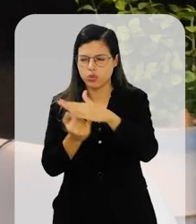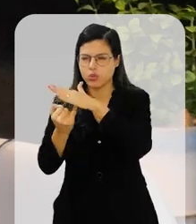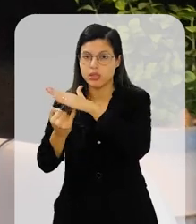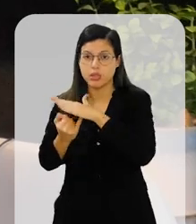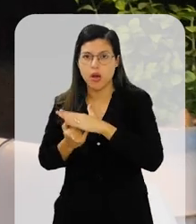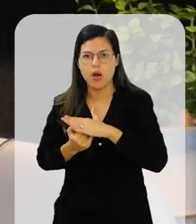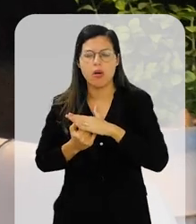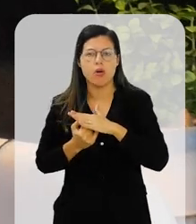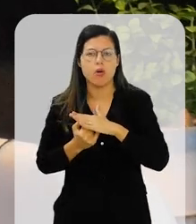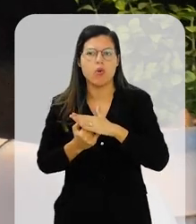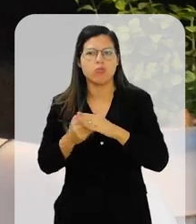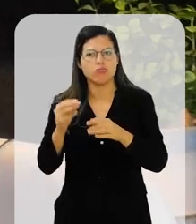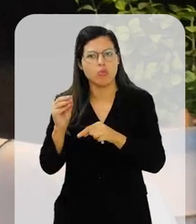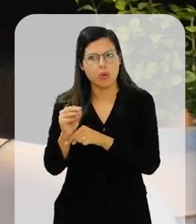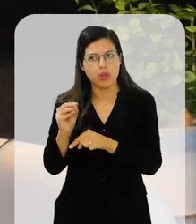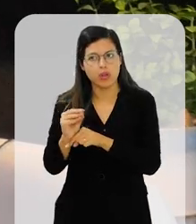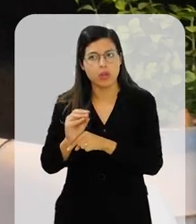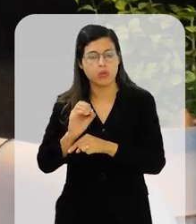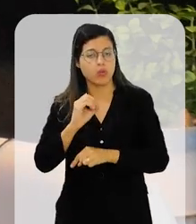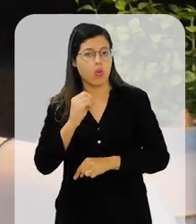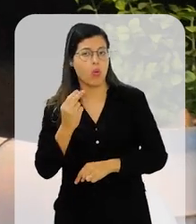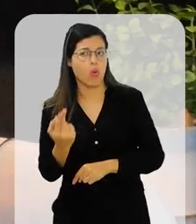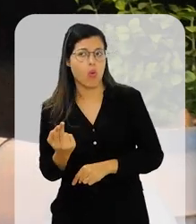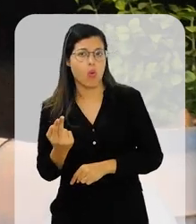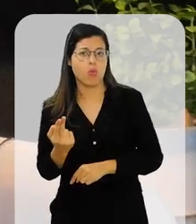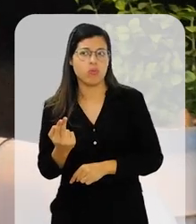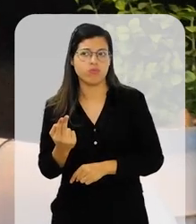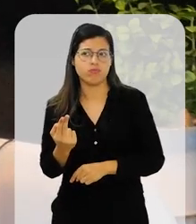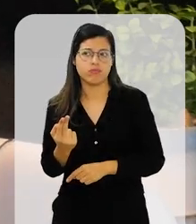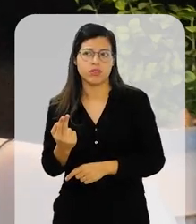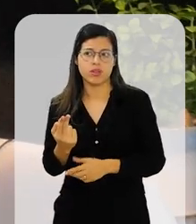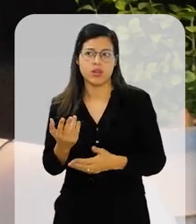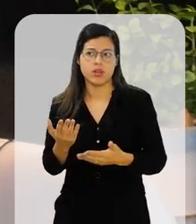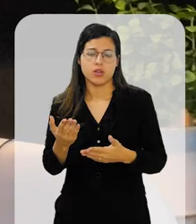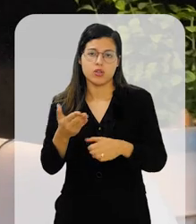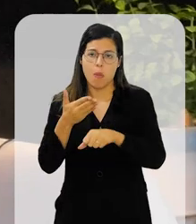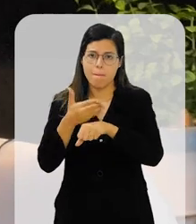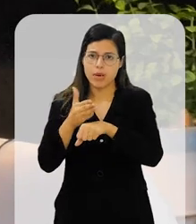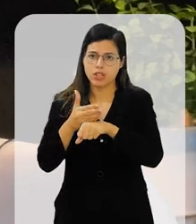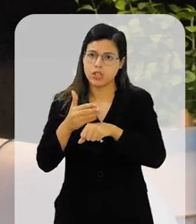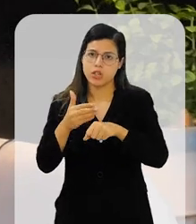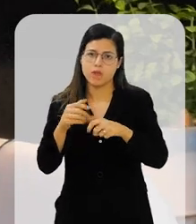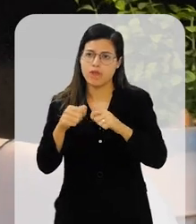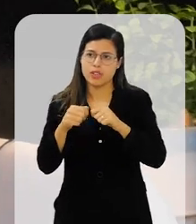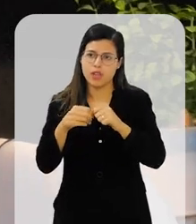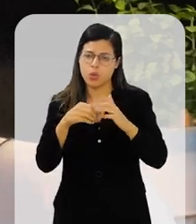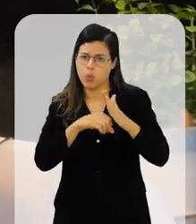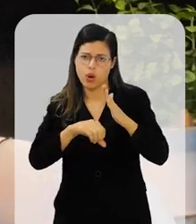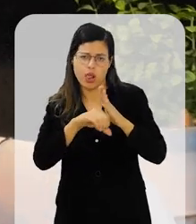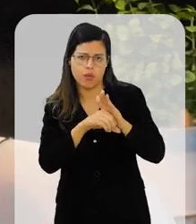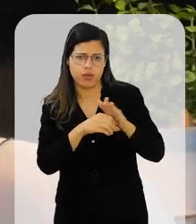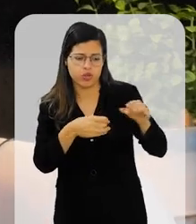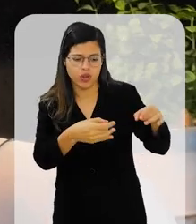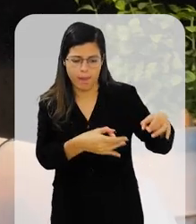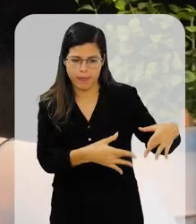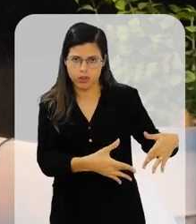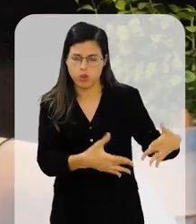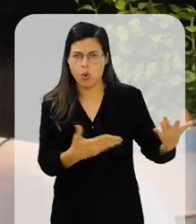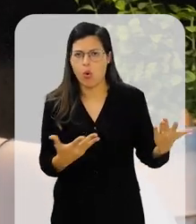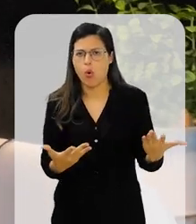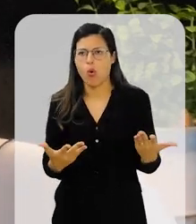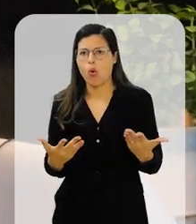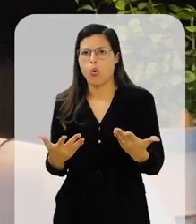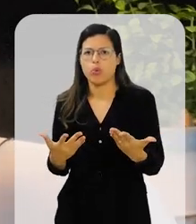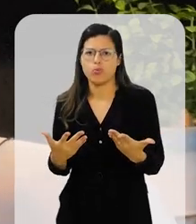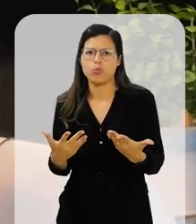completamente respaldadas de todo o cuidado, ou não? Ou realmente eles estão praticando um crime de